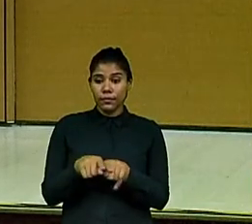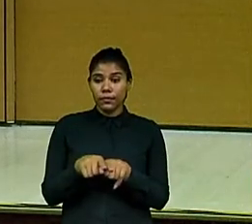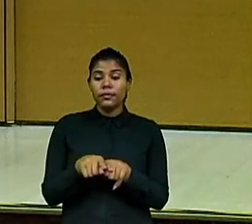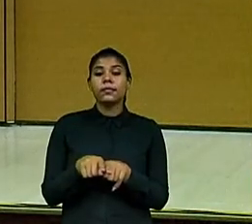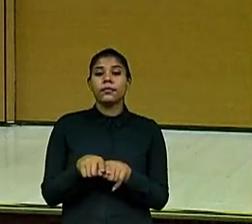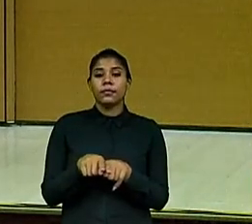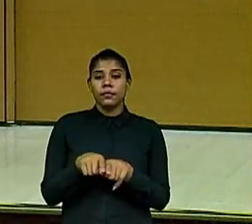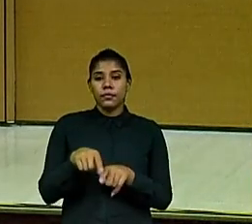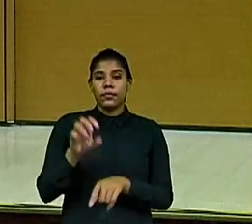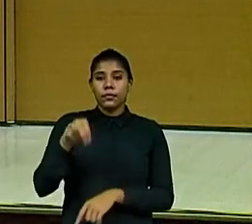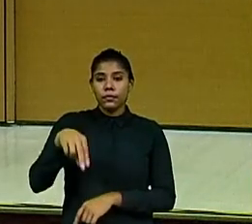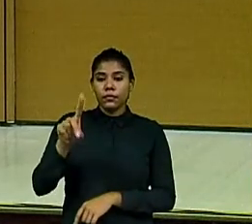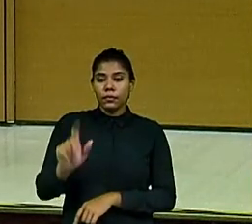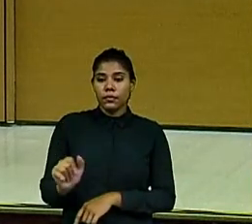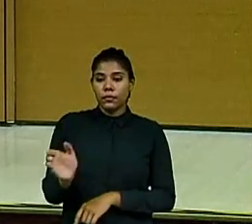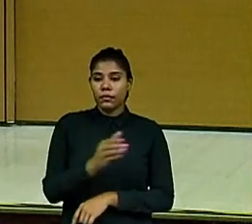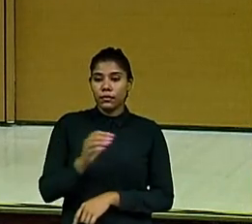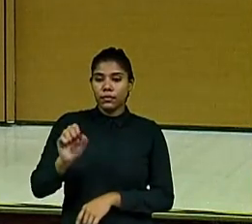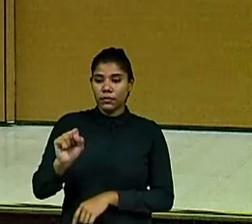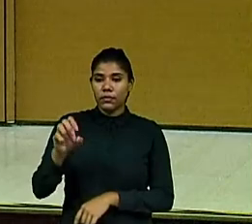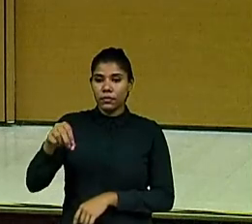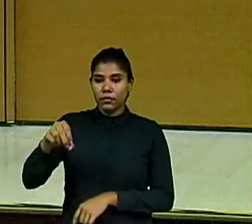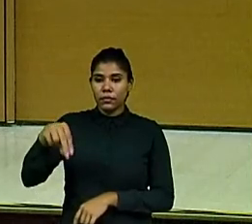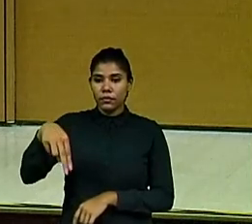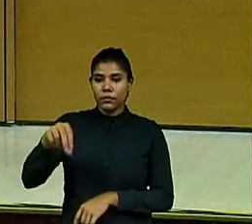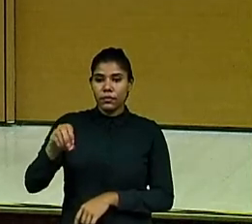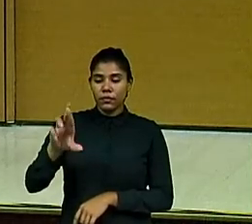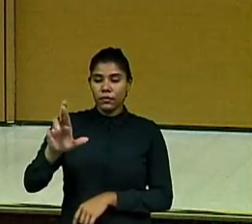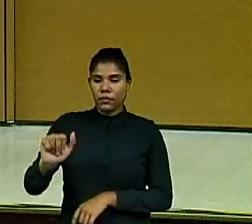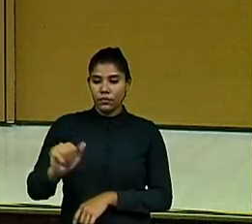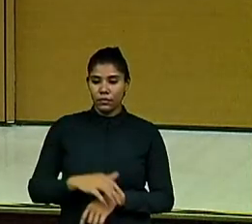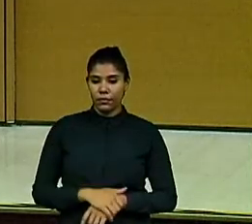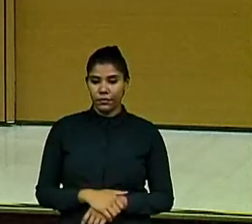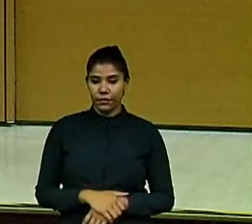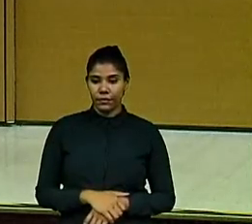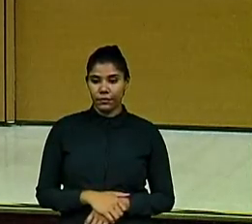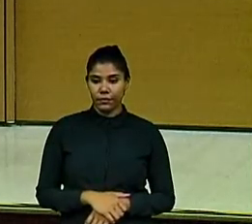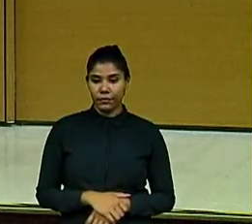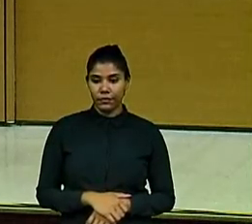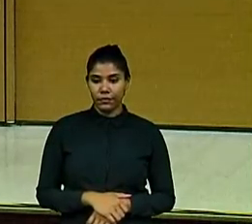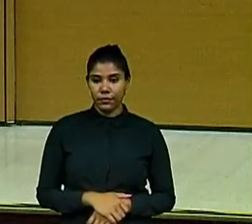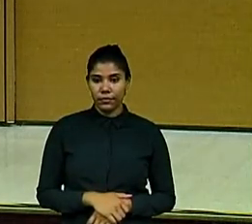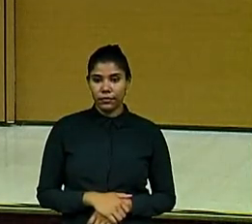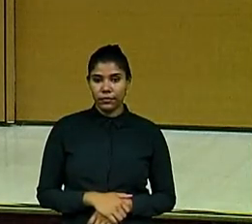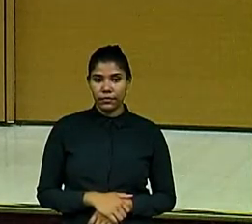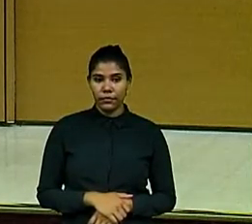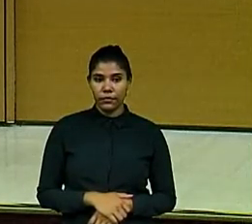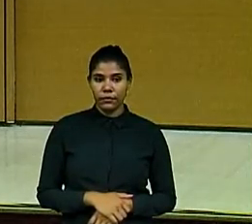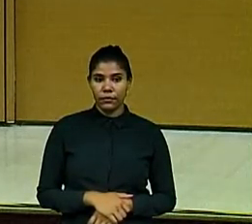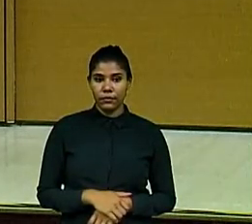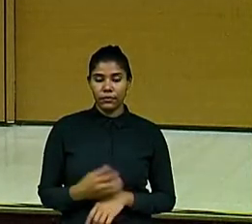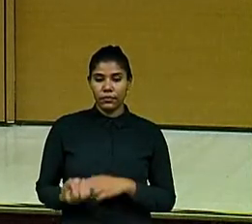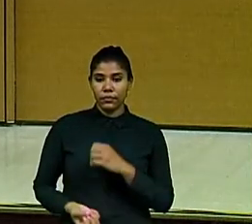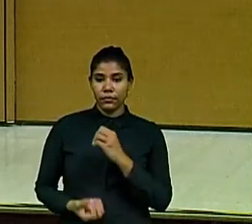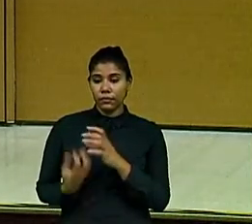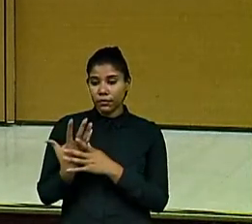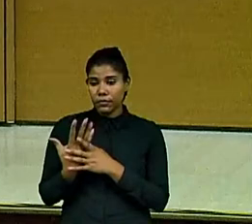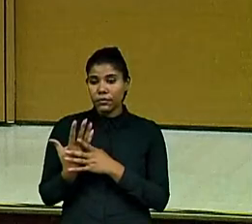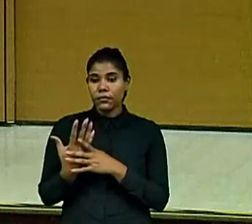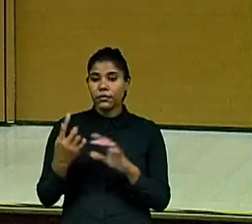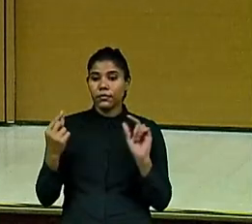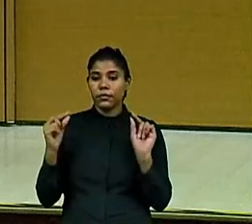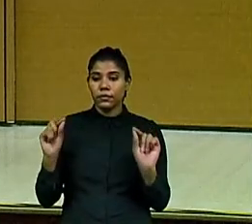ondas sonoras porque quando você bate naquela película você cria no ar que está